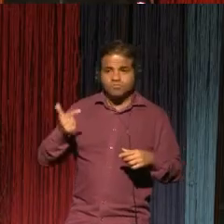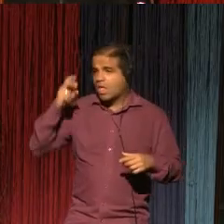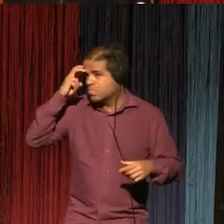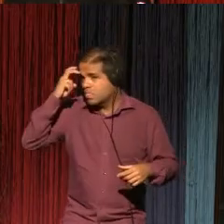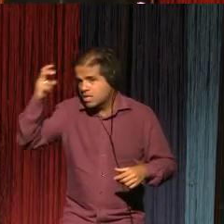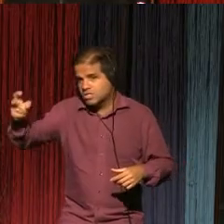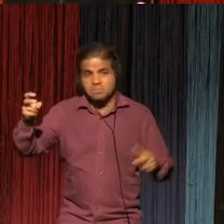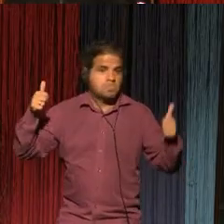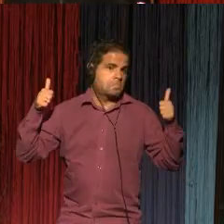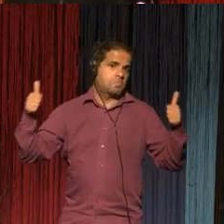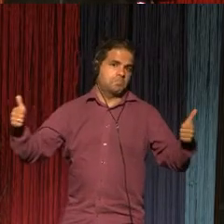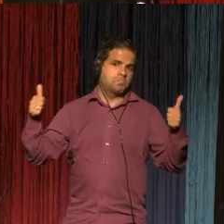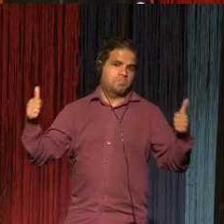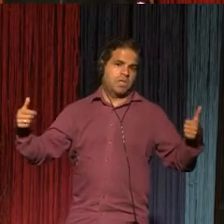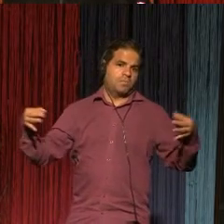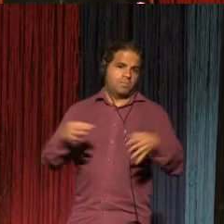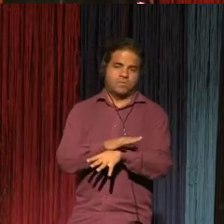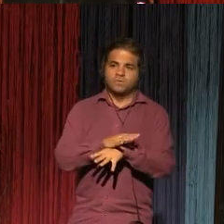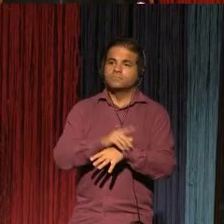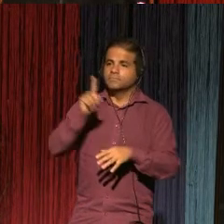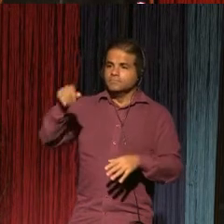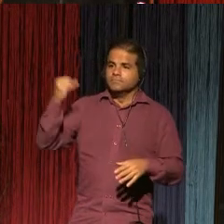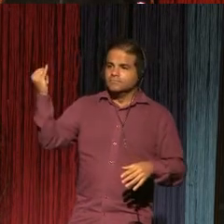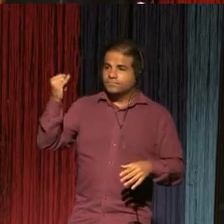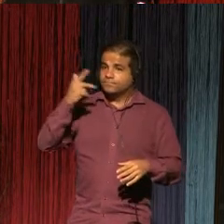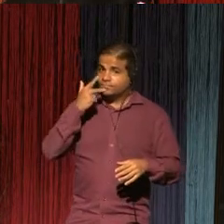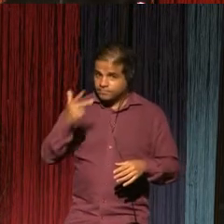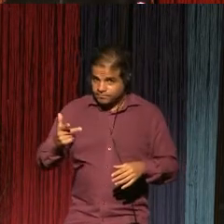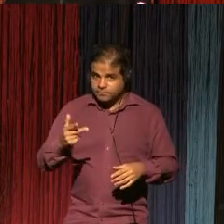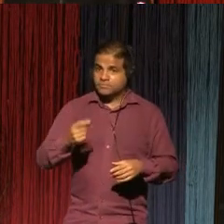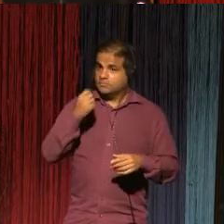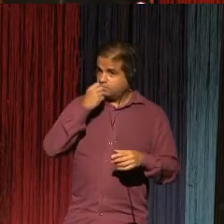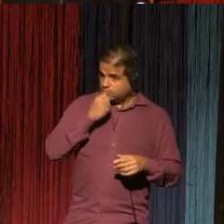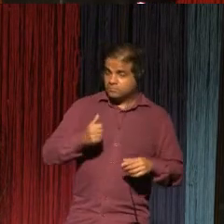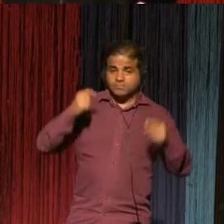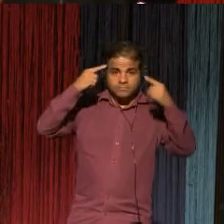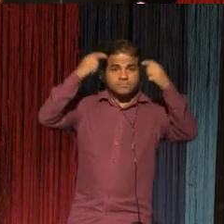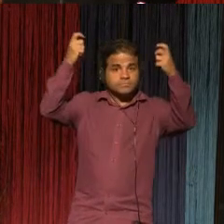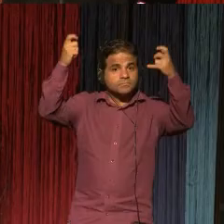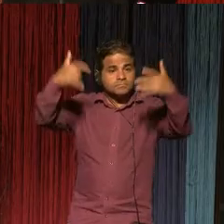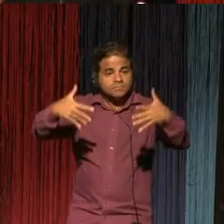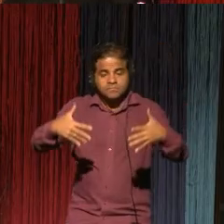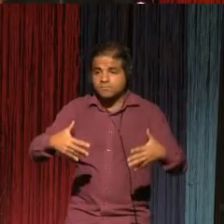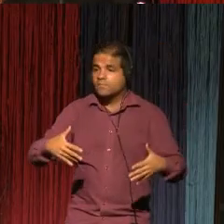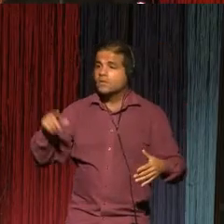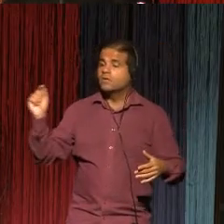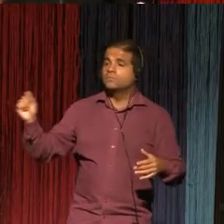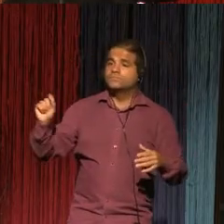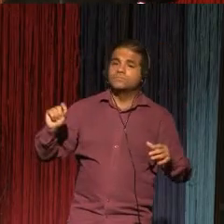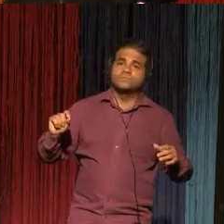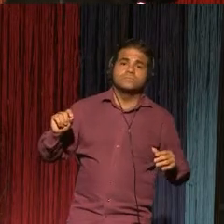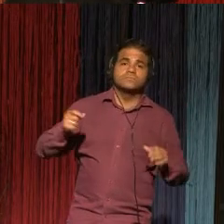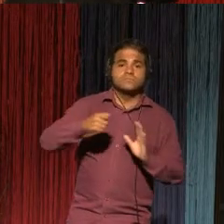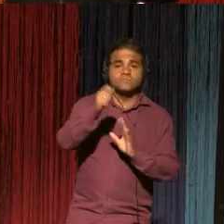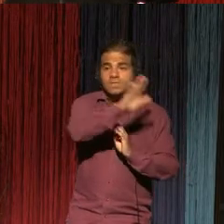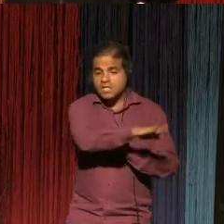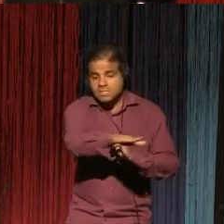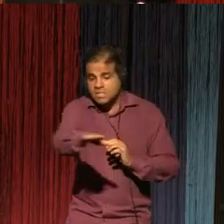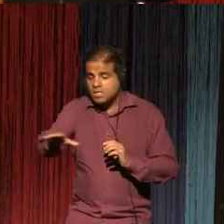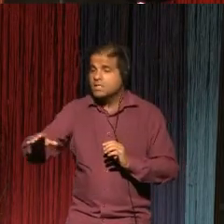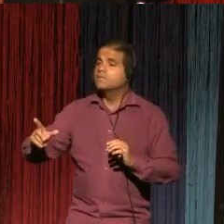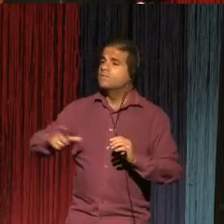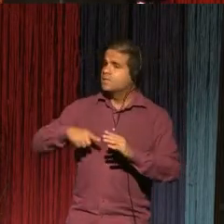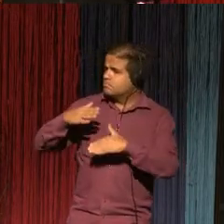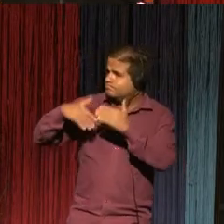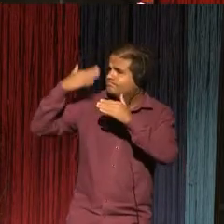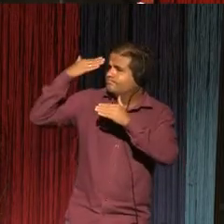o suficiente. É importante falar em alto e bom som para as crianças que elas vão ter